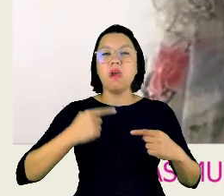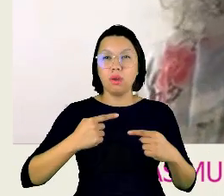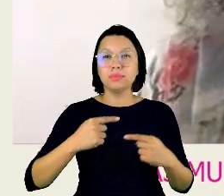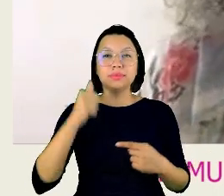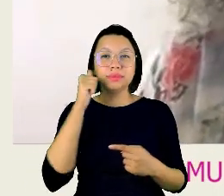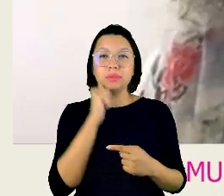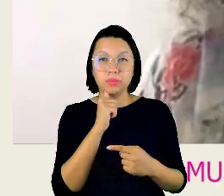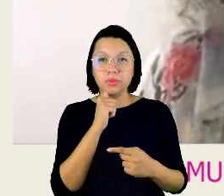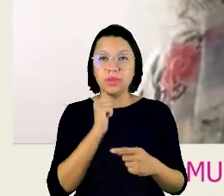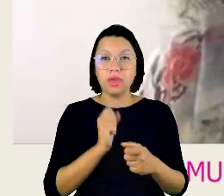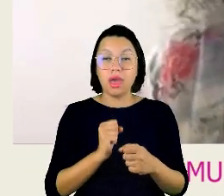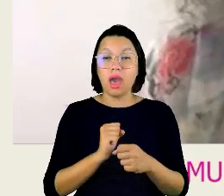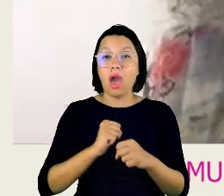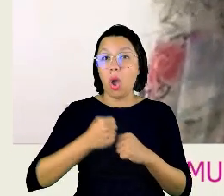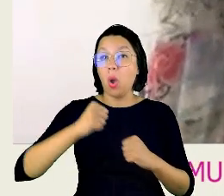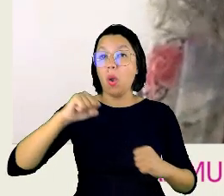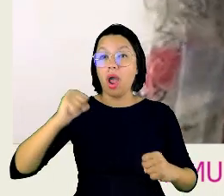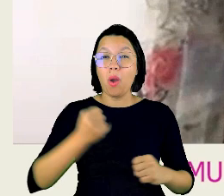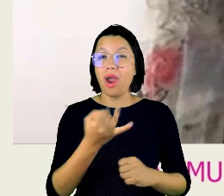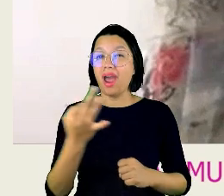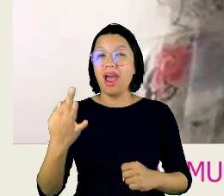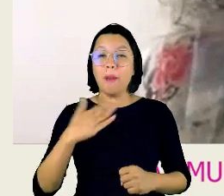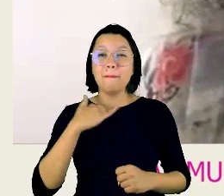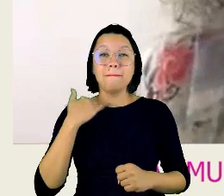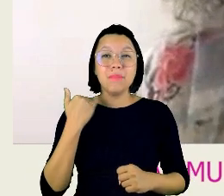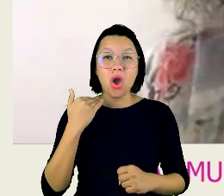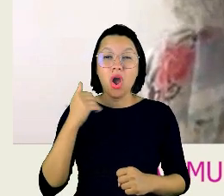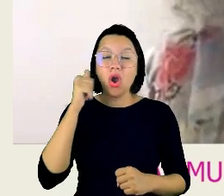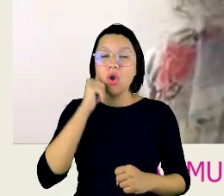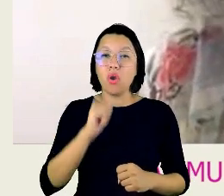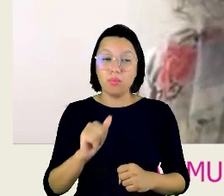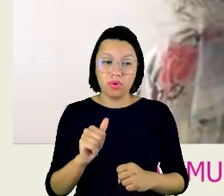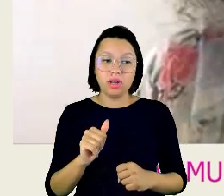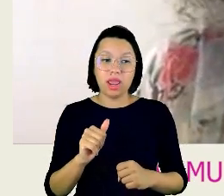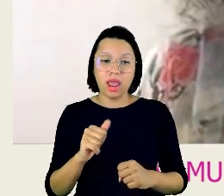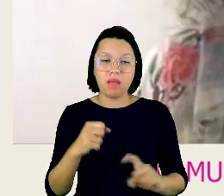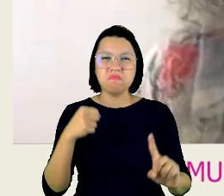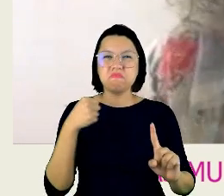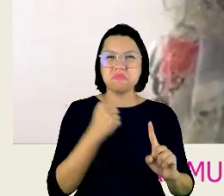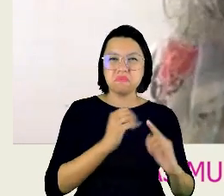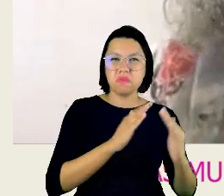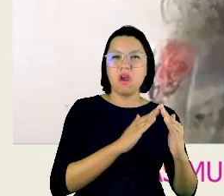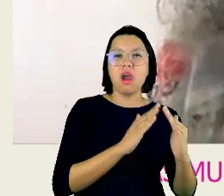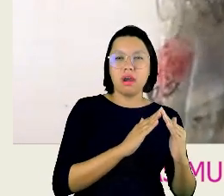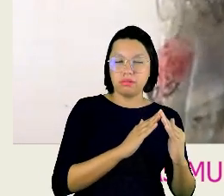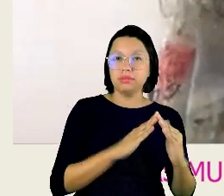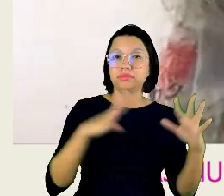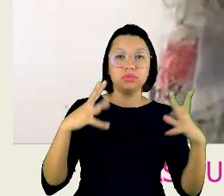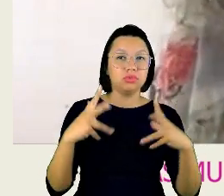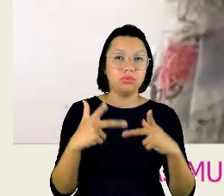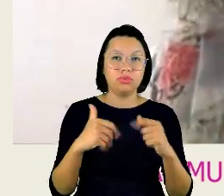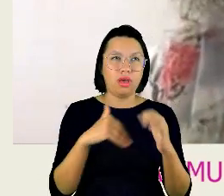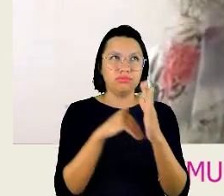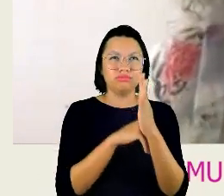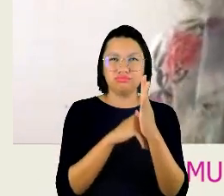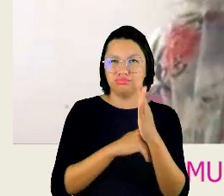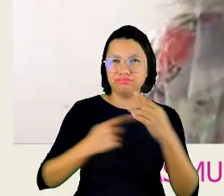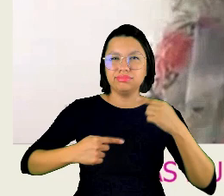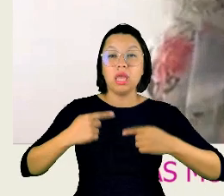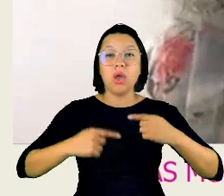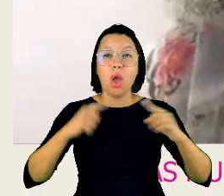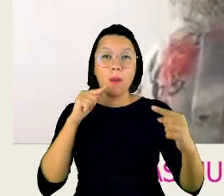os índices de feminicídio, aumentarem os índices de violência doméstica e uma total omissão de